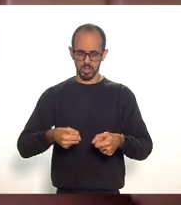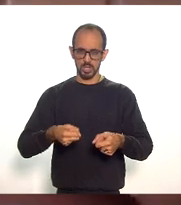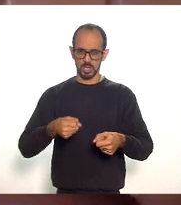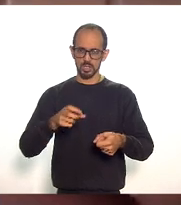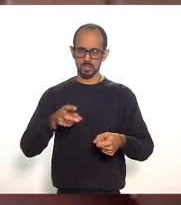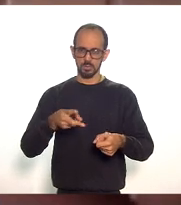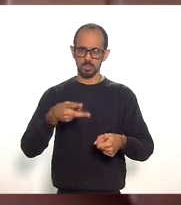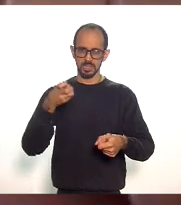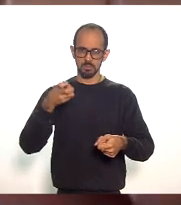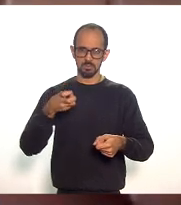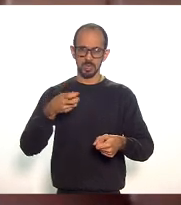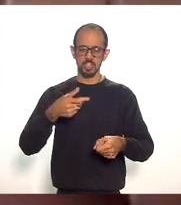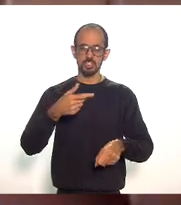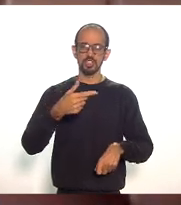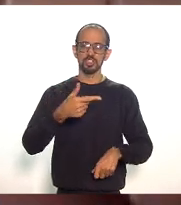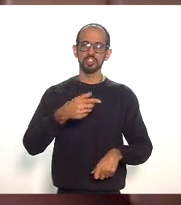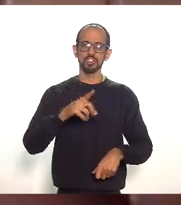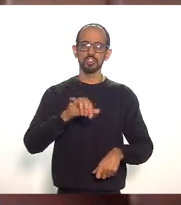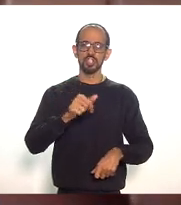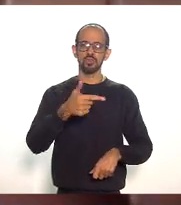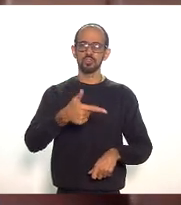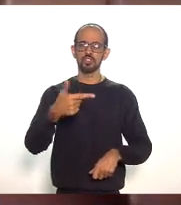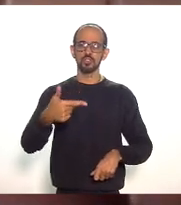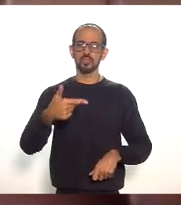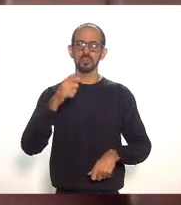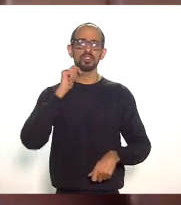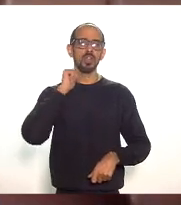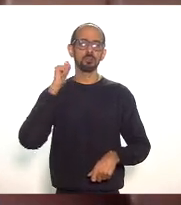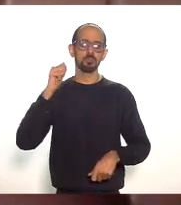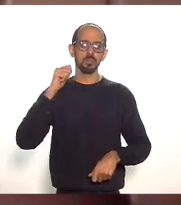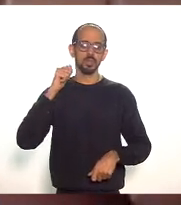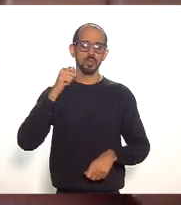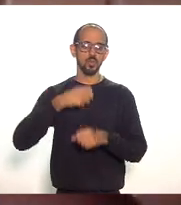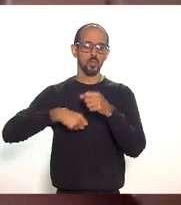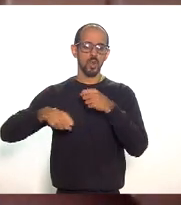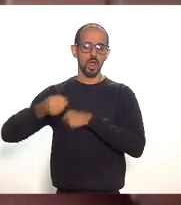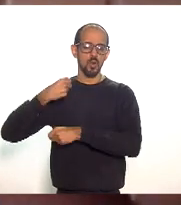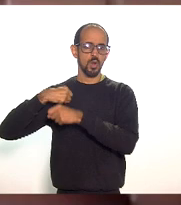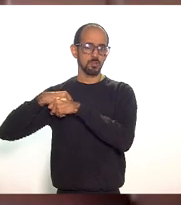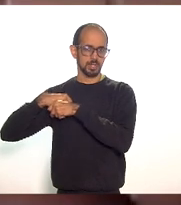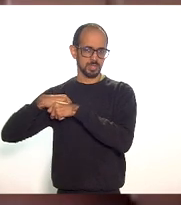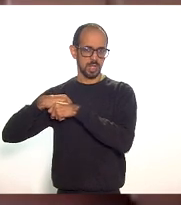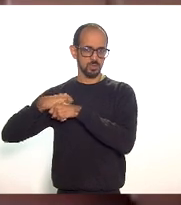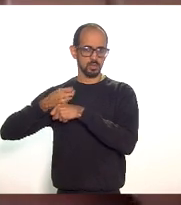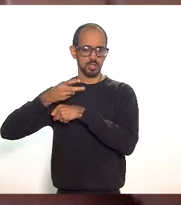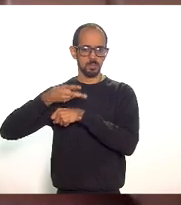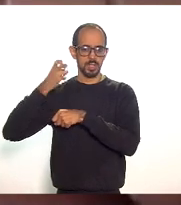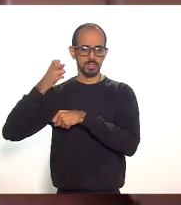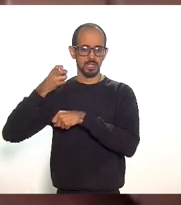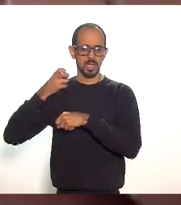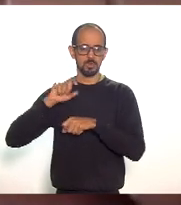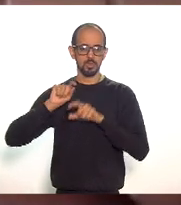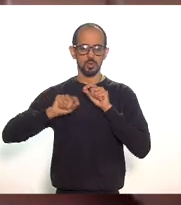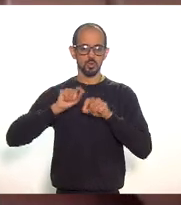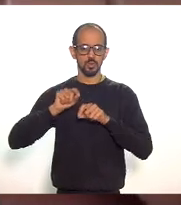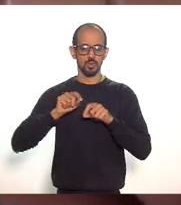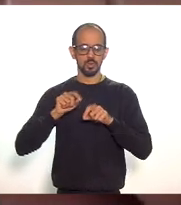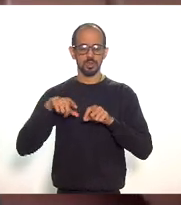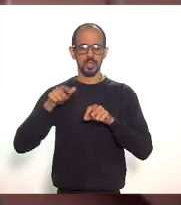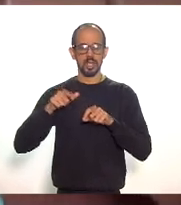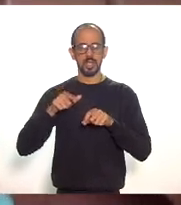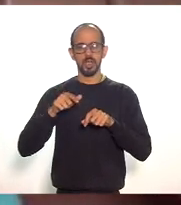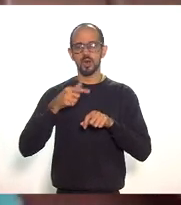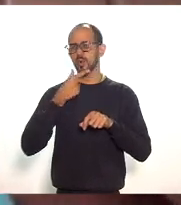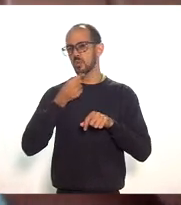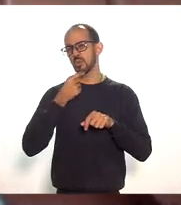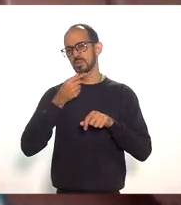abril, onde Renato Salles, o exterminador do futuro e da floresta, fala em passar a boiada. Por isso,